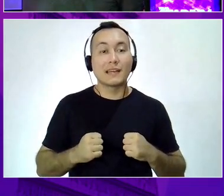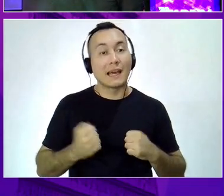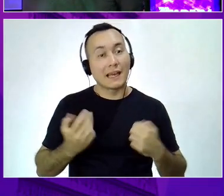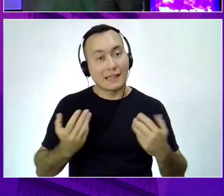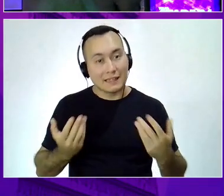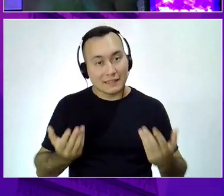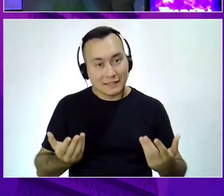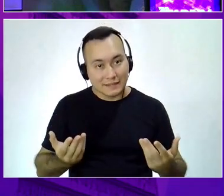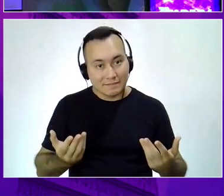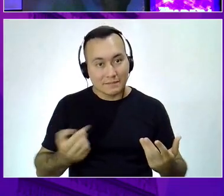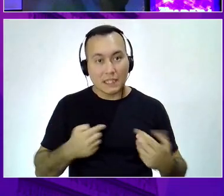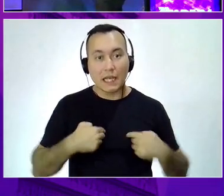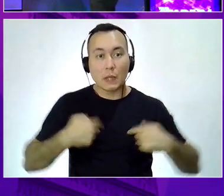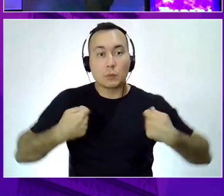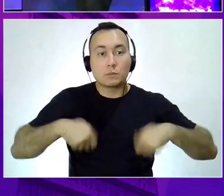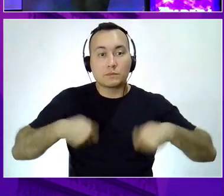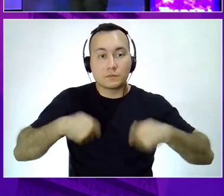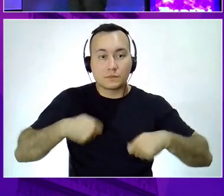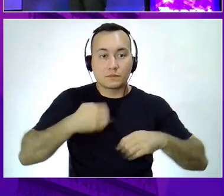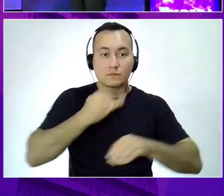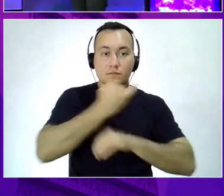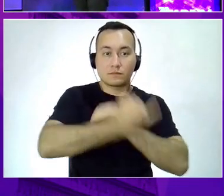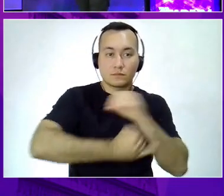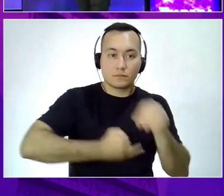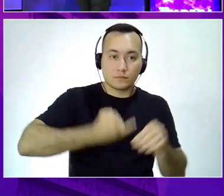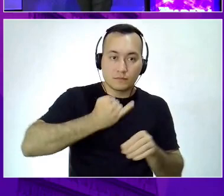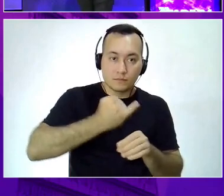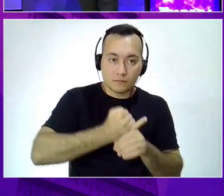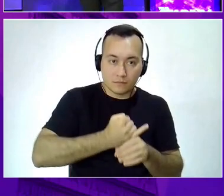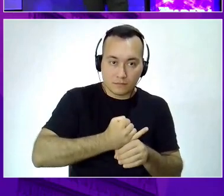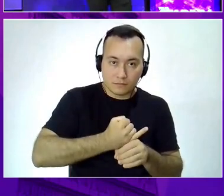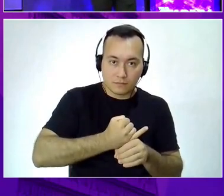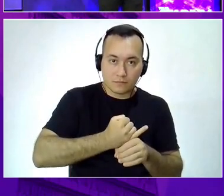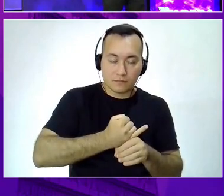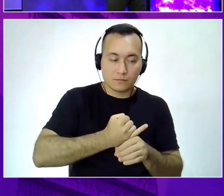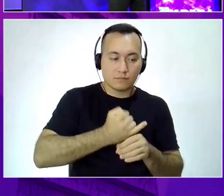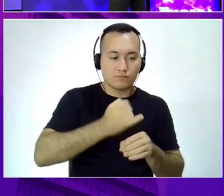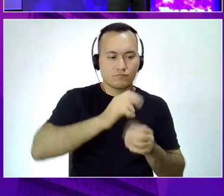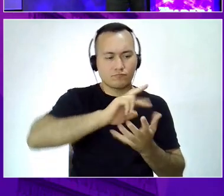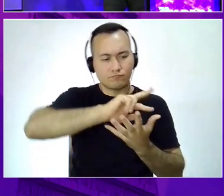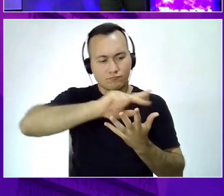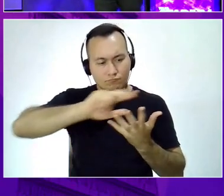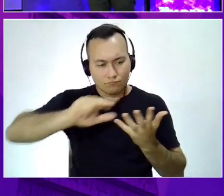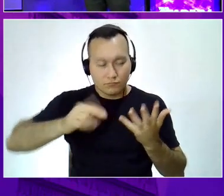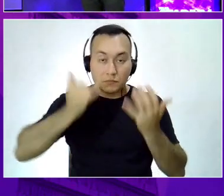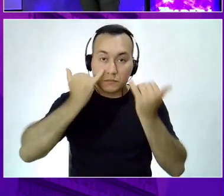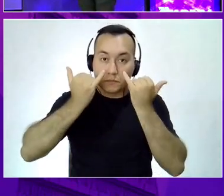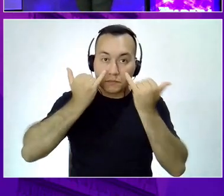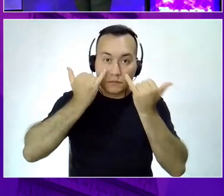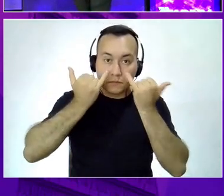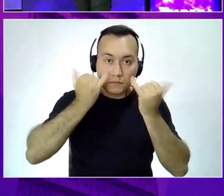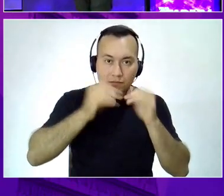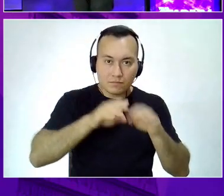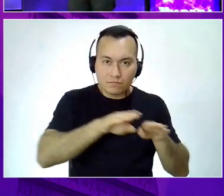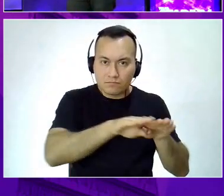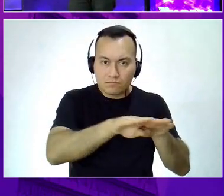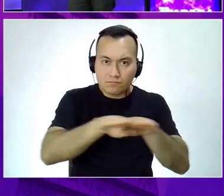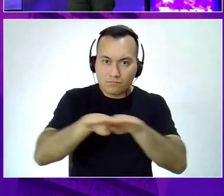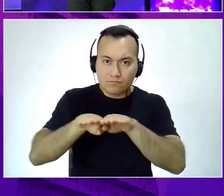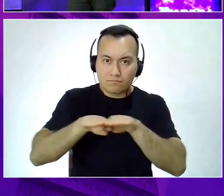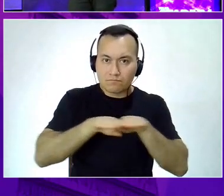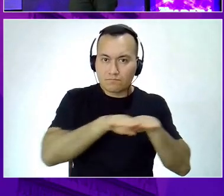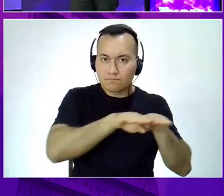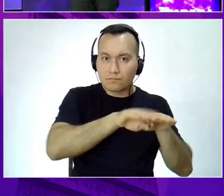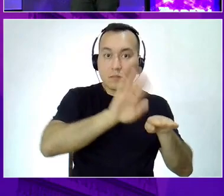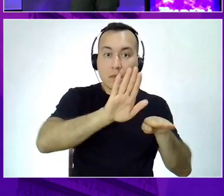que eu possa ter uma internet com uso equitativo, eu preciso trazer os principais usuários para essa discussão.